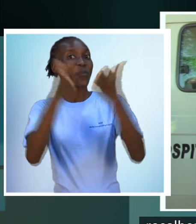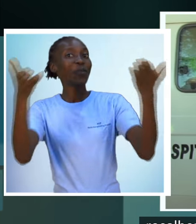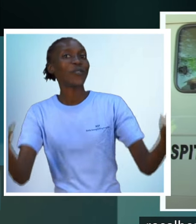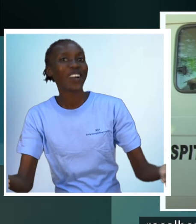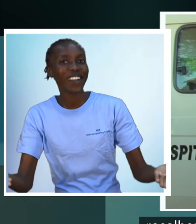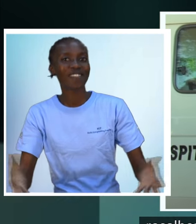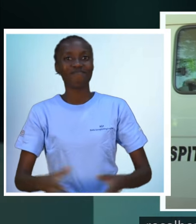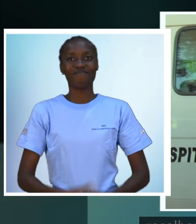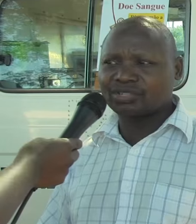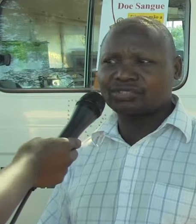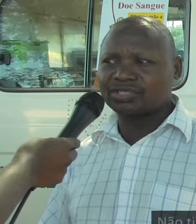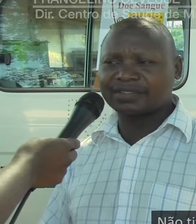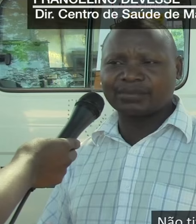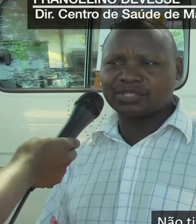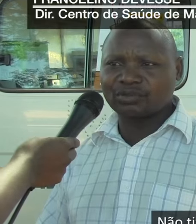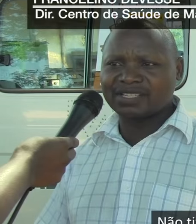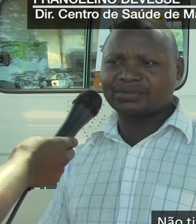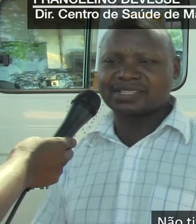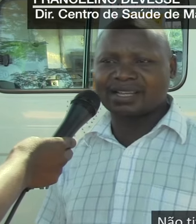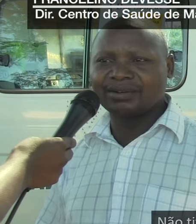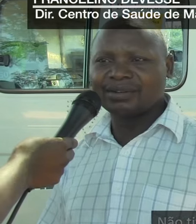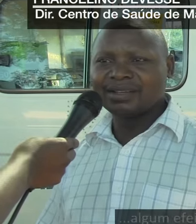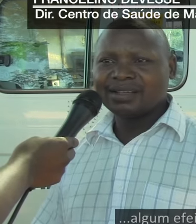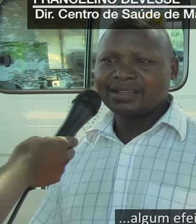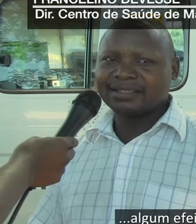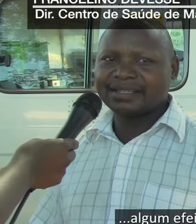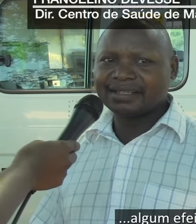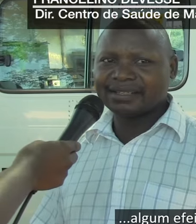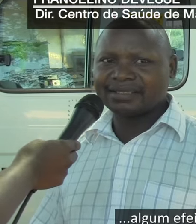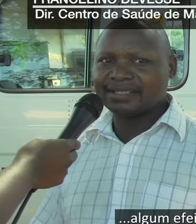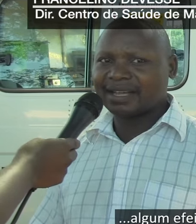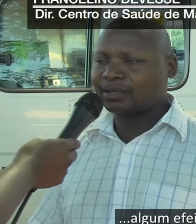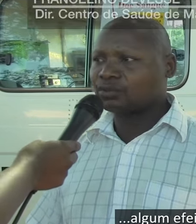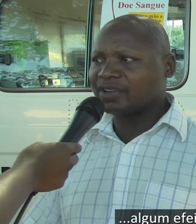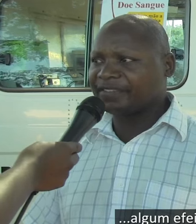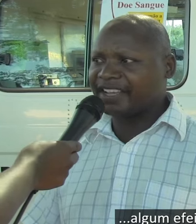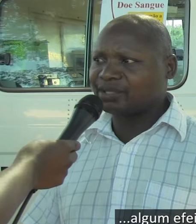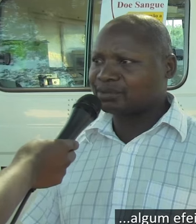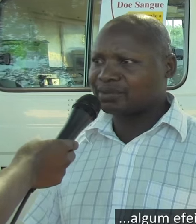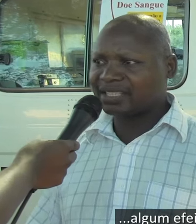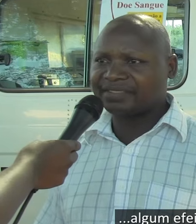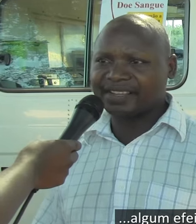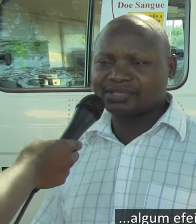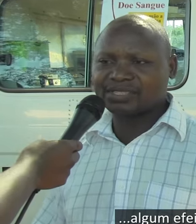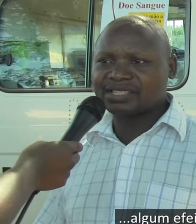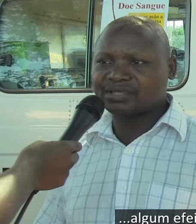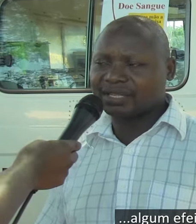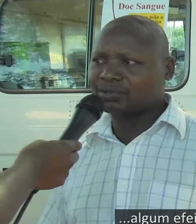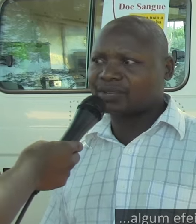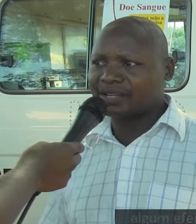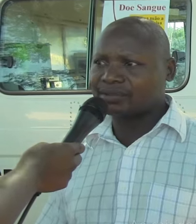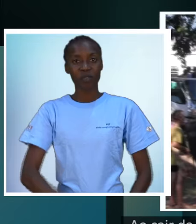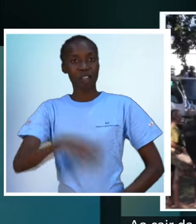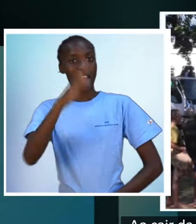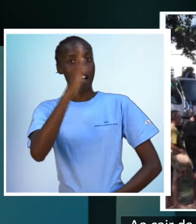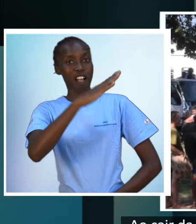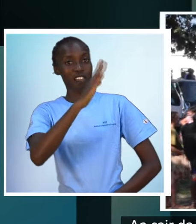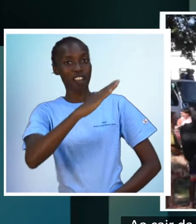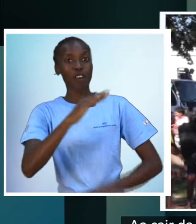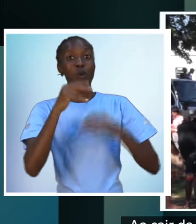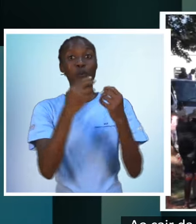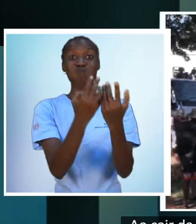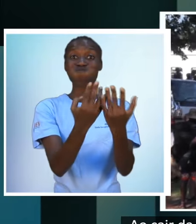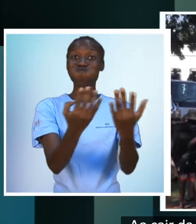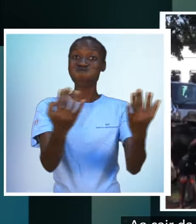havido incidentes. Nós não tivemos nenhuma situação de algum efeito adverso relacionado com o canhão. Ao